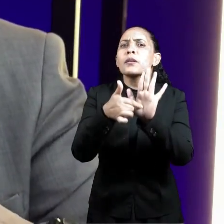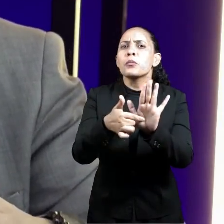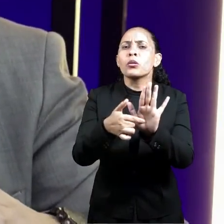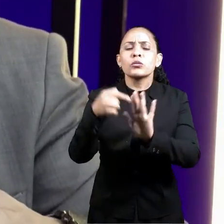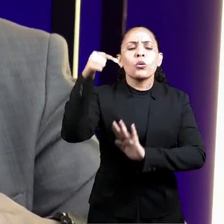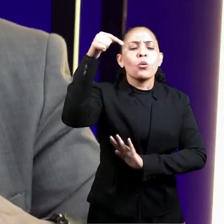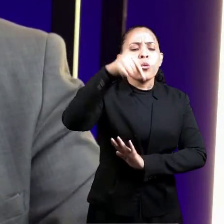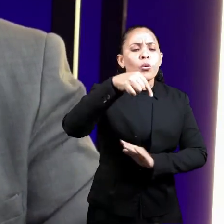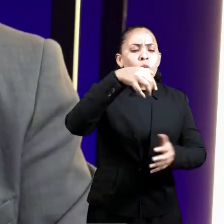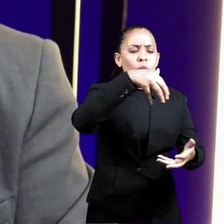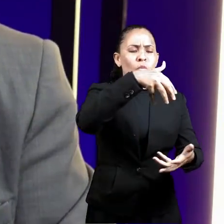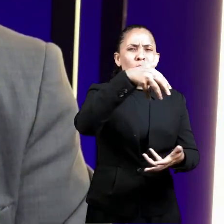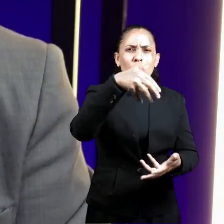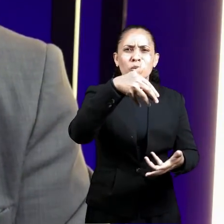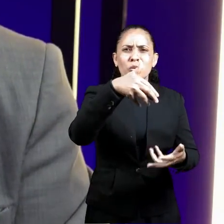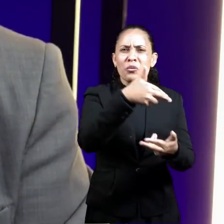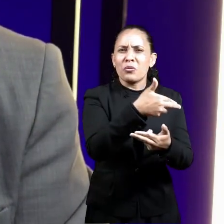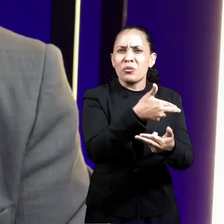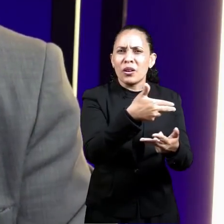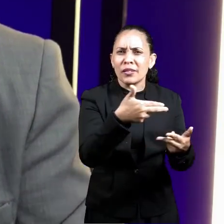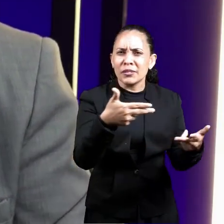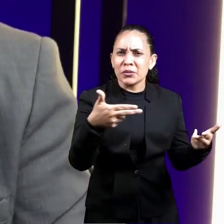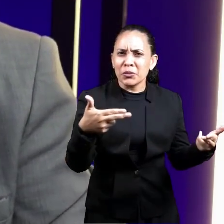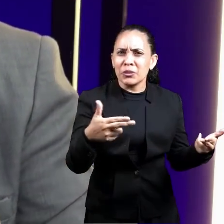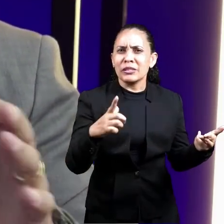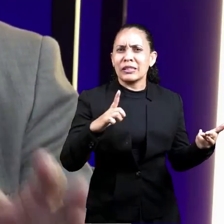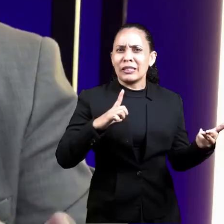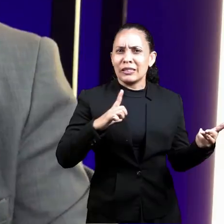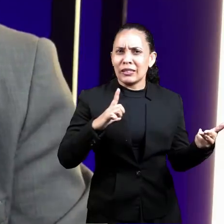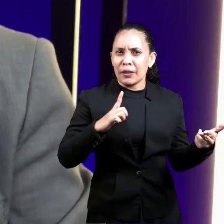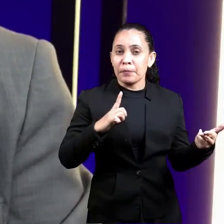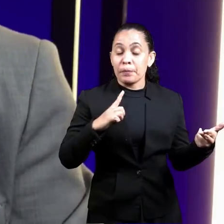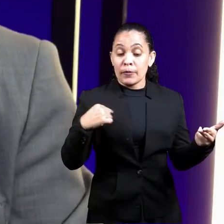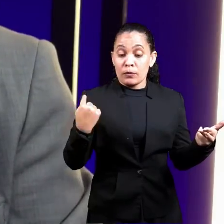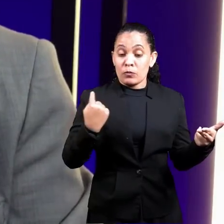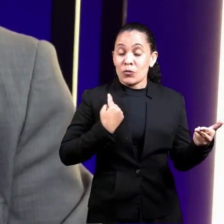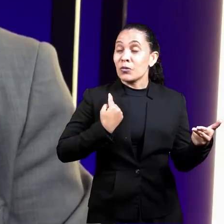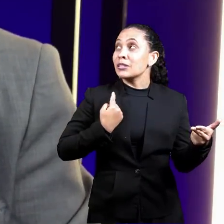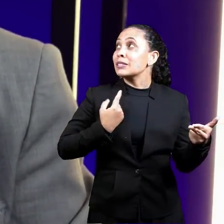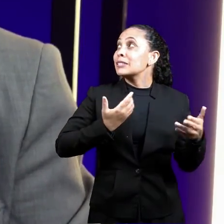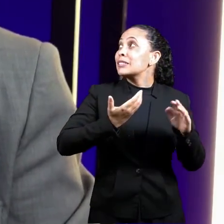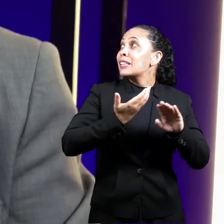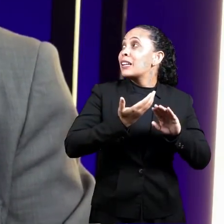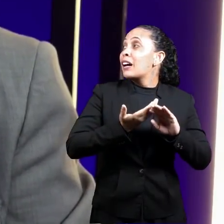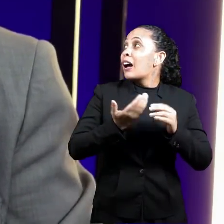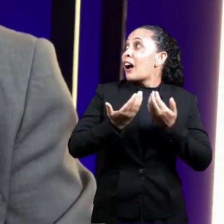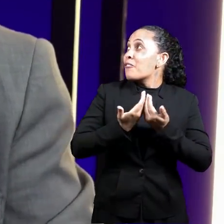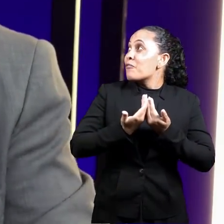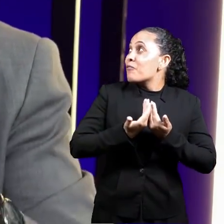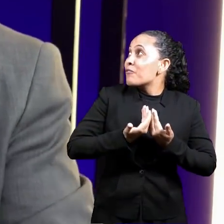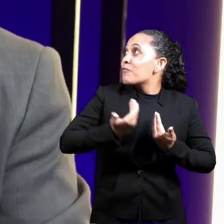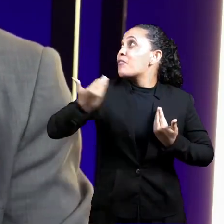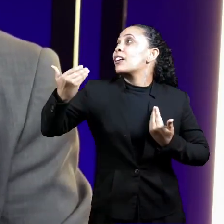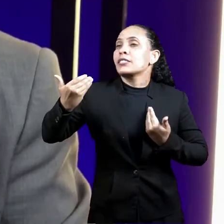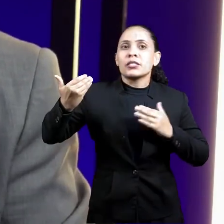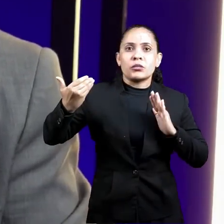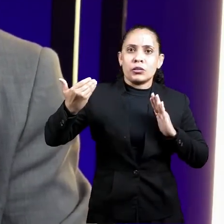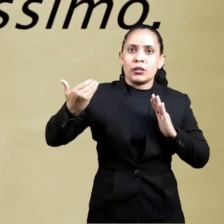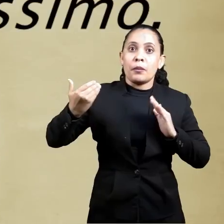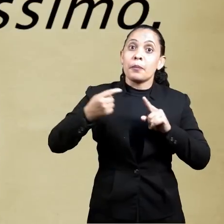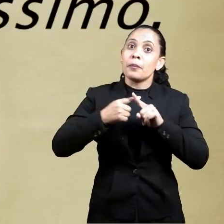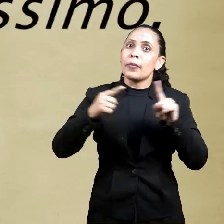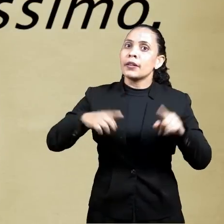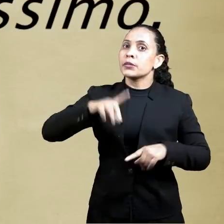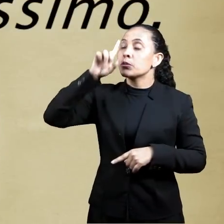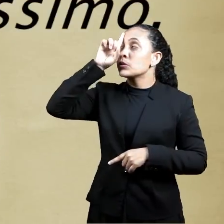o mundo, as coisas dessa vida, elas querem o quê? Impedir que o homem tenha uma experiência com Deus, o Senhor, ele vai nos levar a